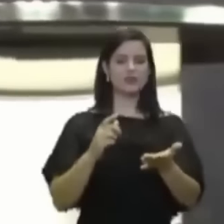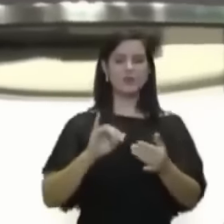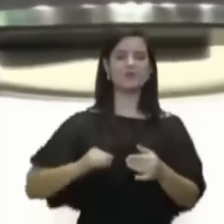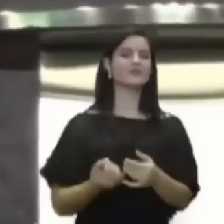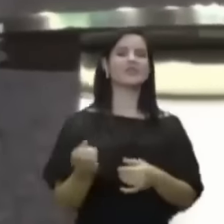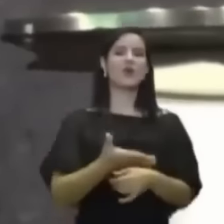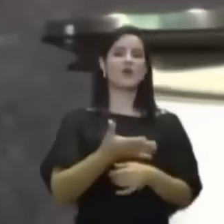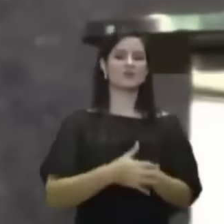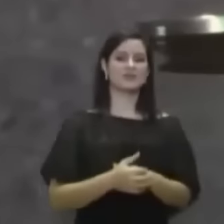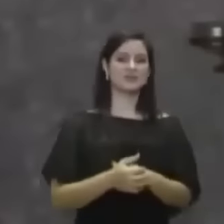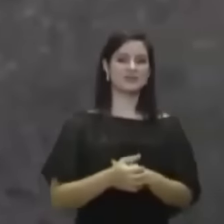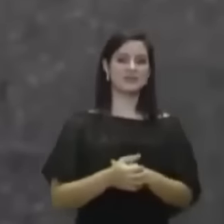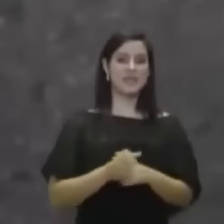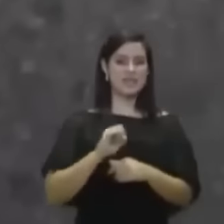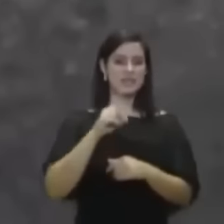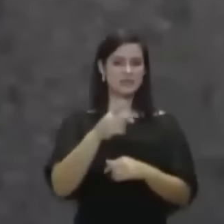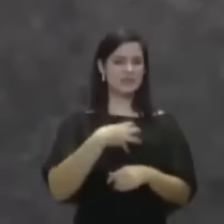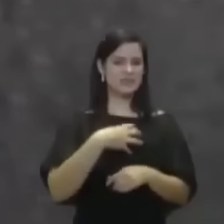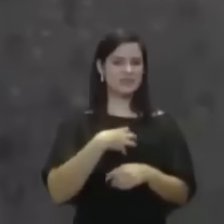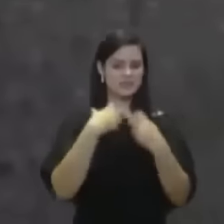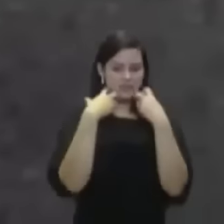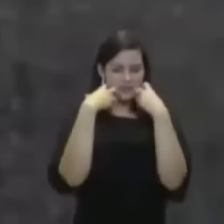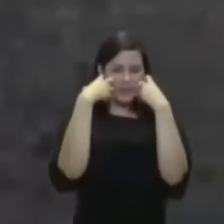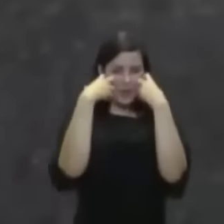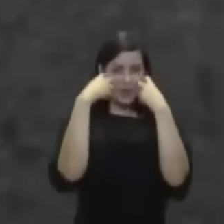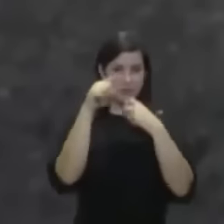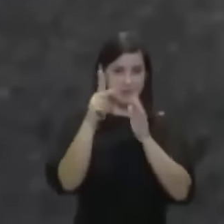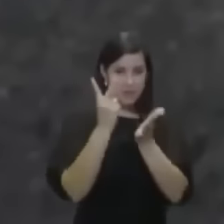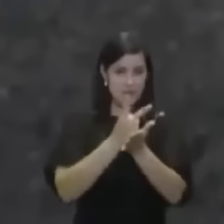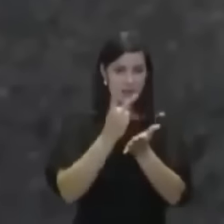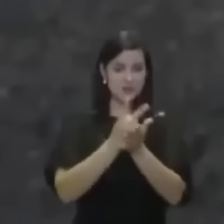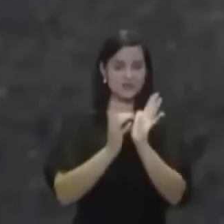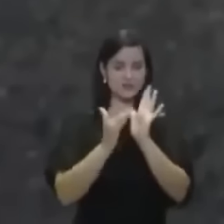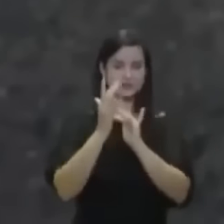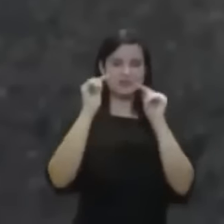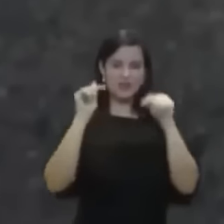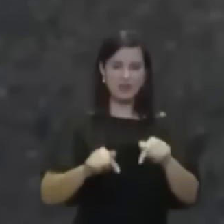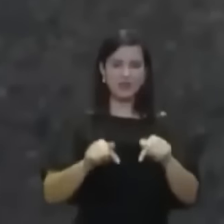você. Se você se sente envergonhado de você mesmo, Jesus está aqui para